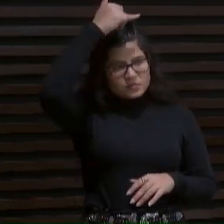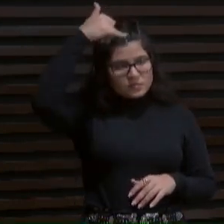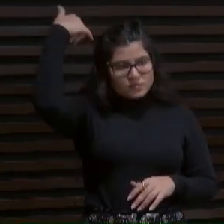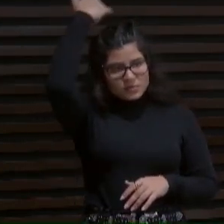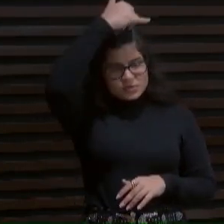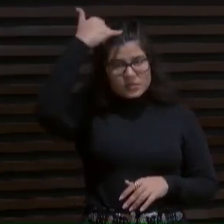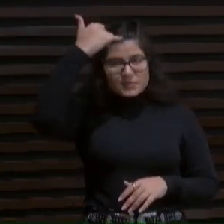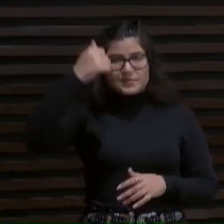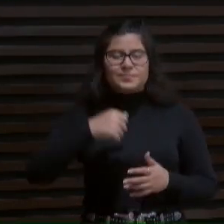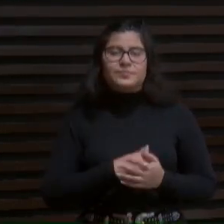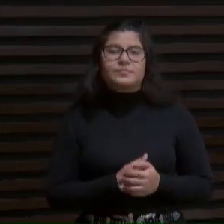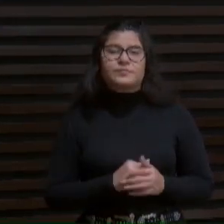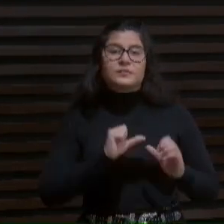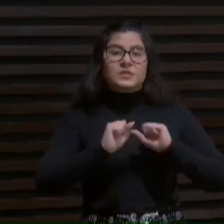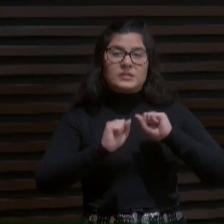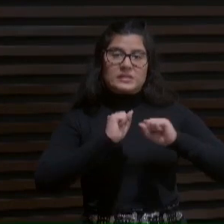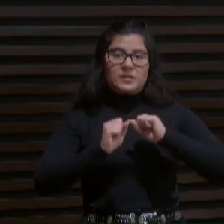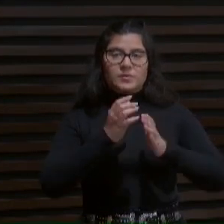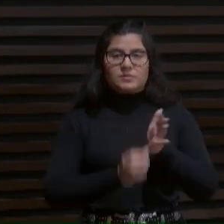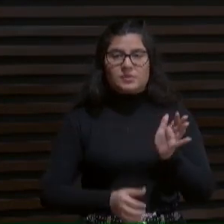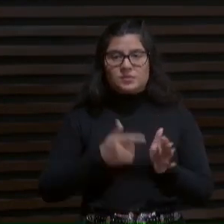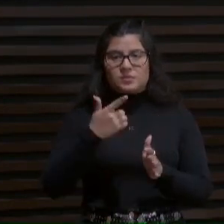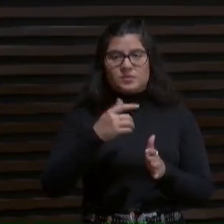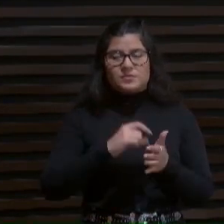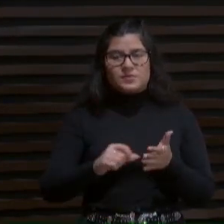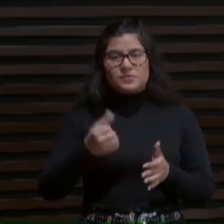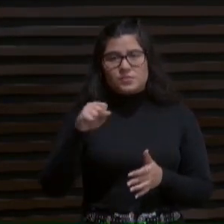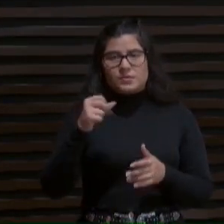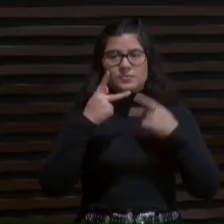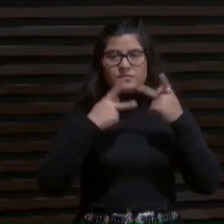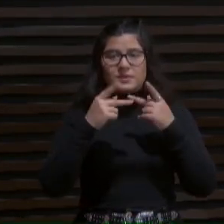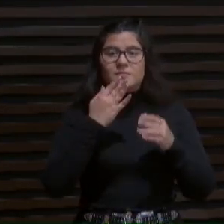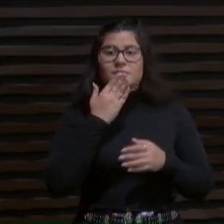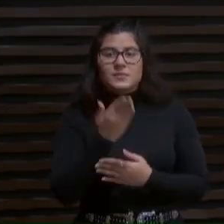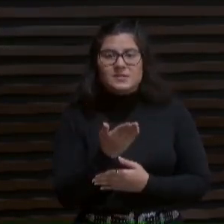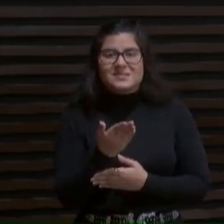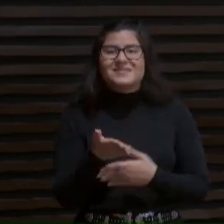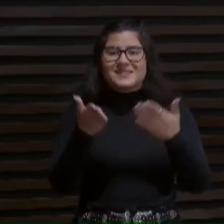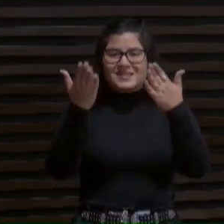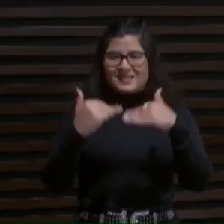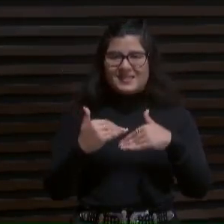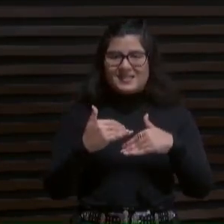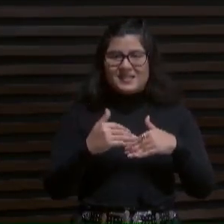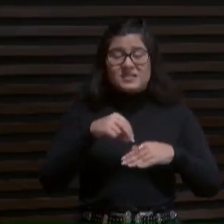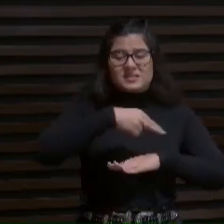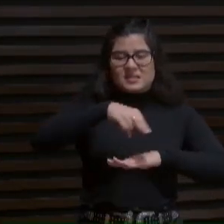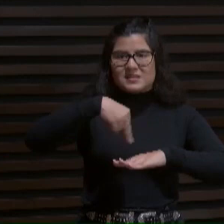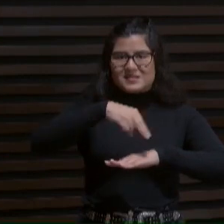2, que é um salmo messiânico. O Salmo 2, no versículo 8, diz o seguinte: peça e eu lhe darei as nações